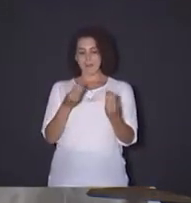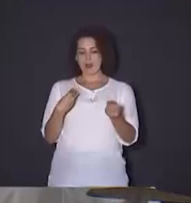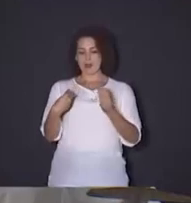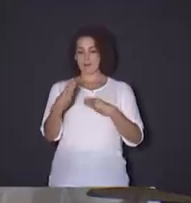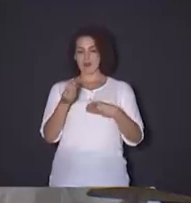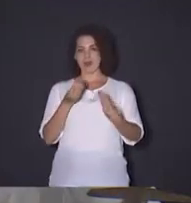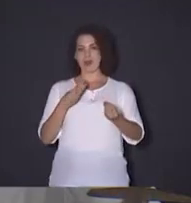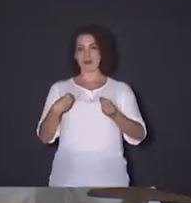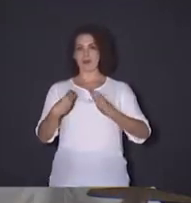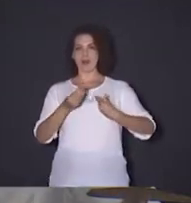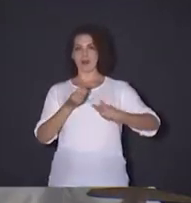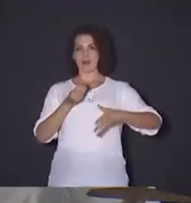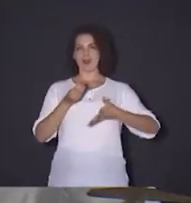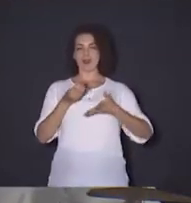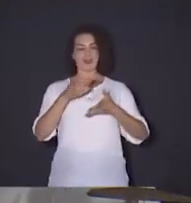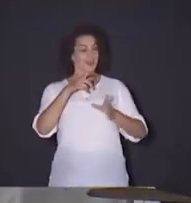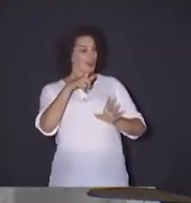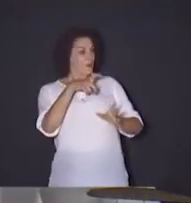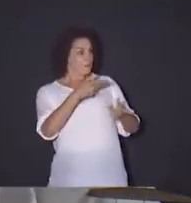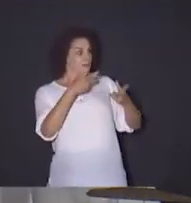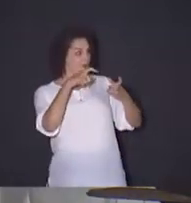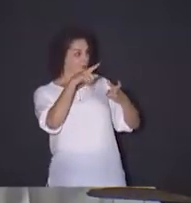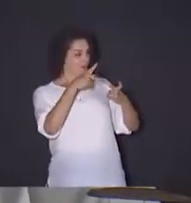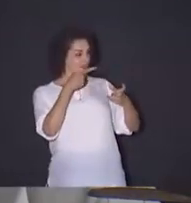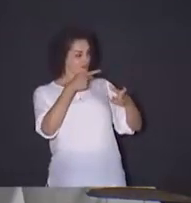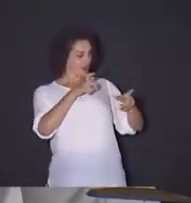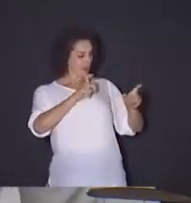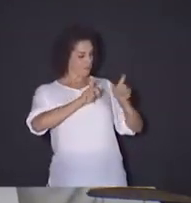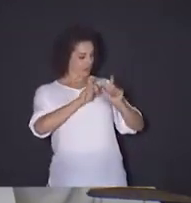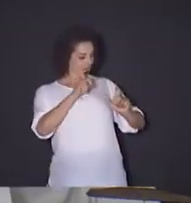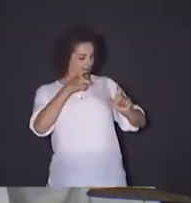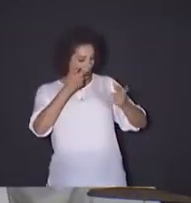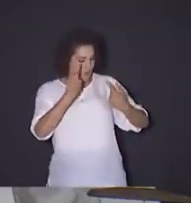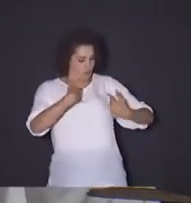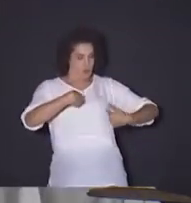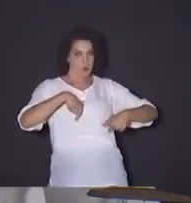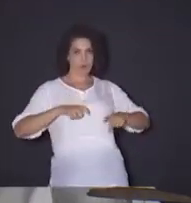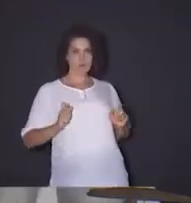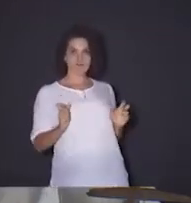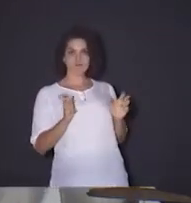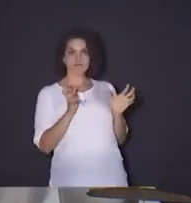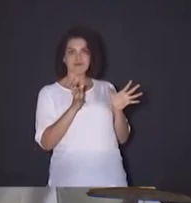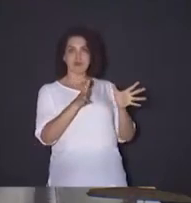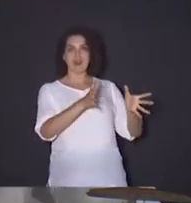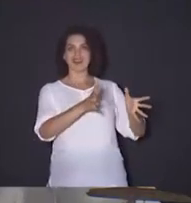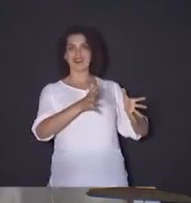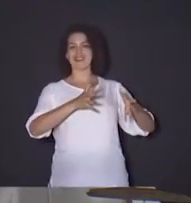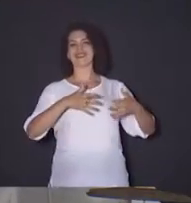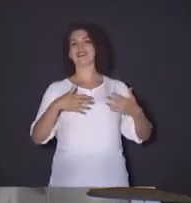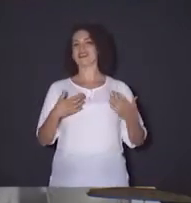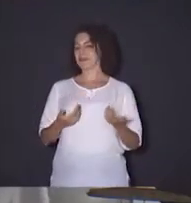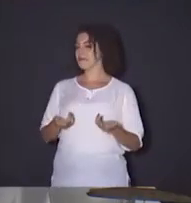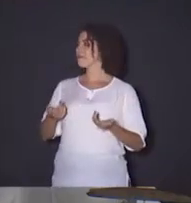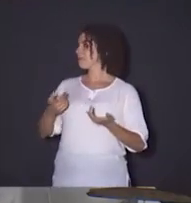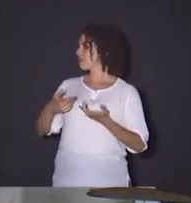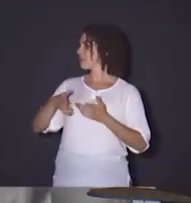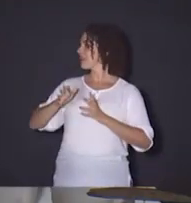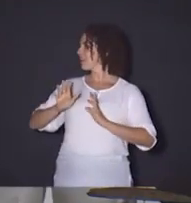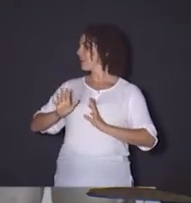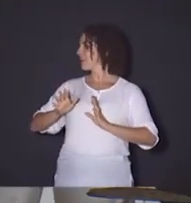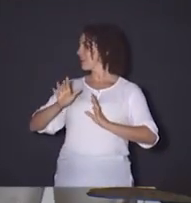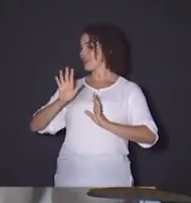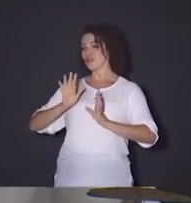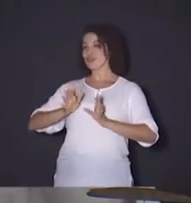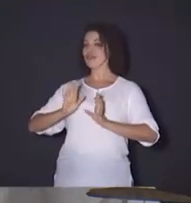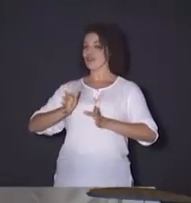tensões. Quando você fala, a palavra, né, ganha sentido, porque o corpo vai junto, né? A fala está no corpo inteiro, né? Eu tenho algum tempo depois nessa idade que